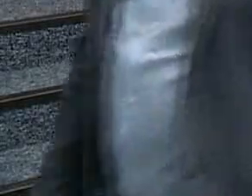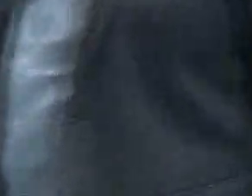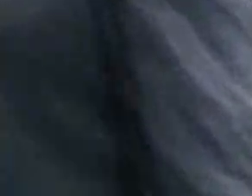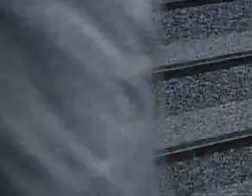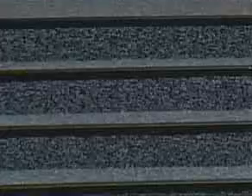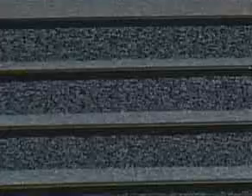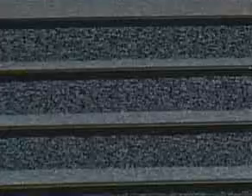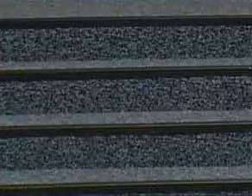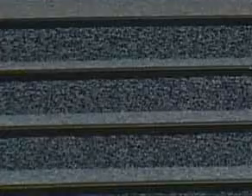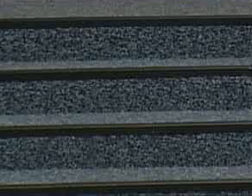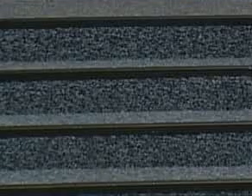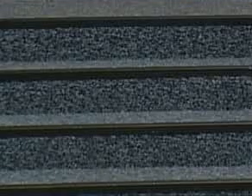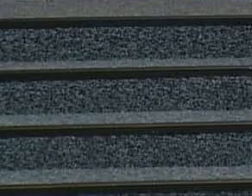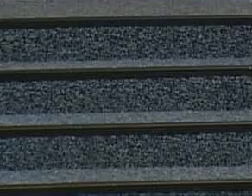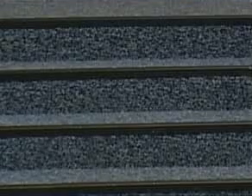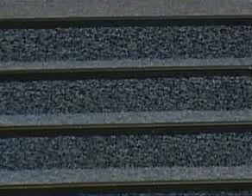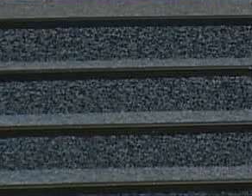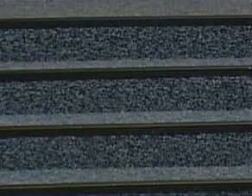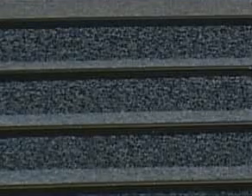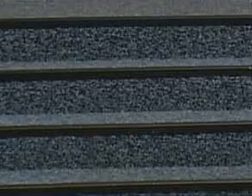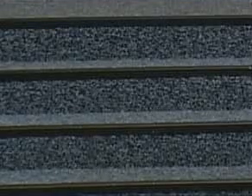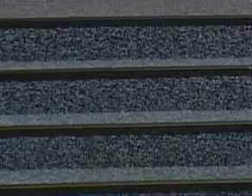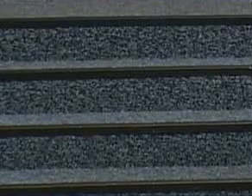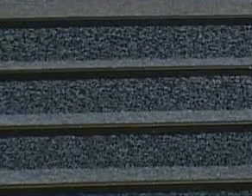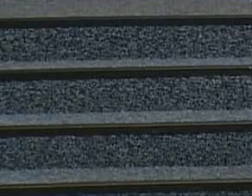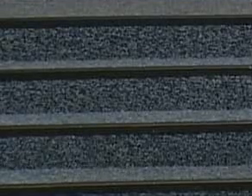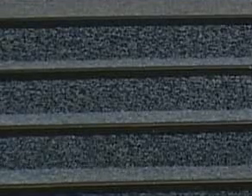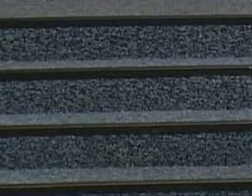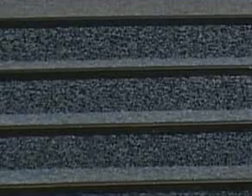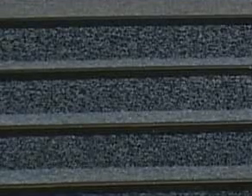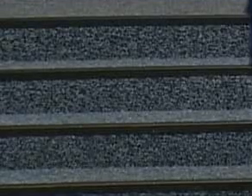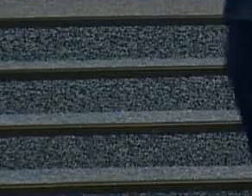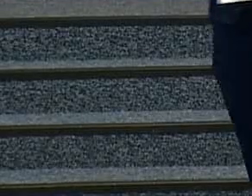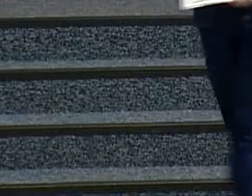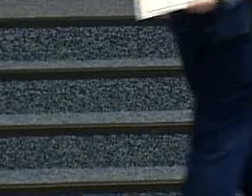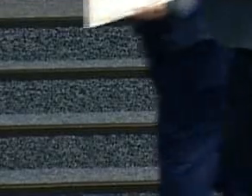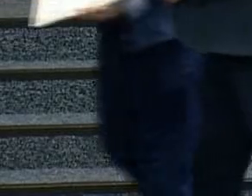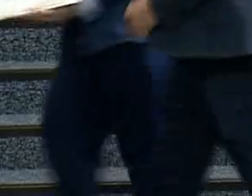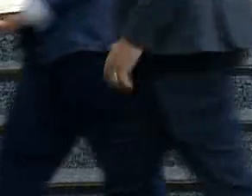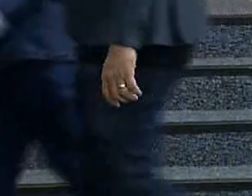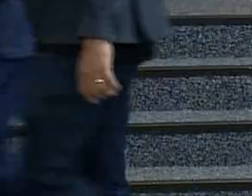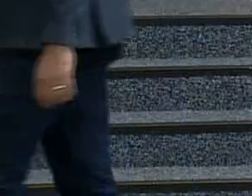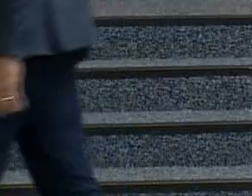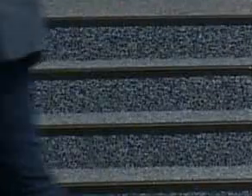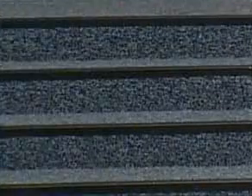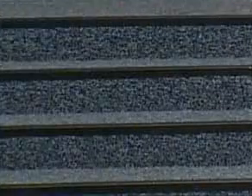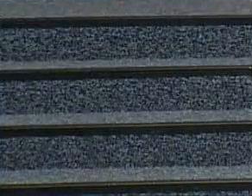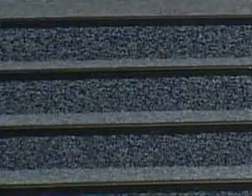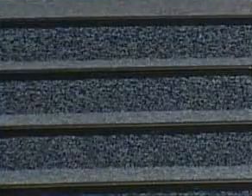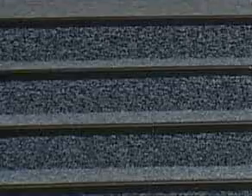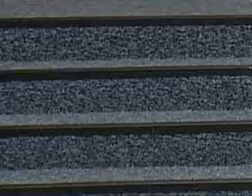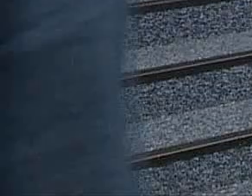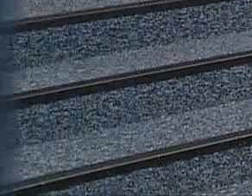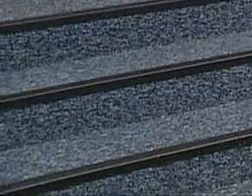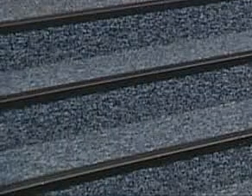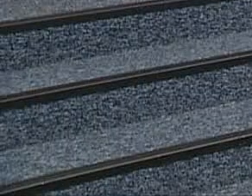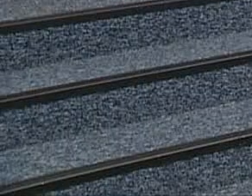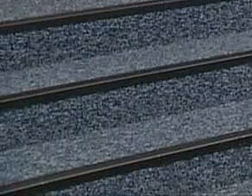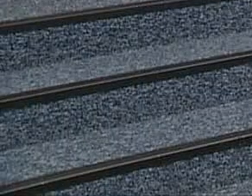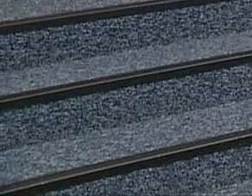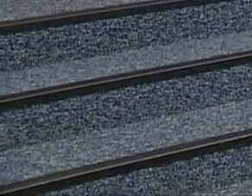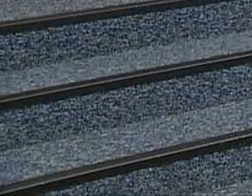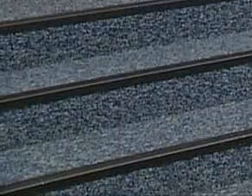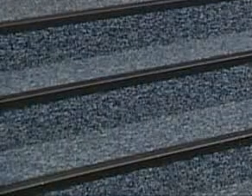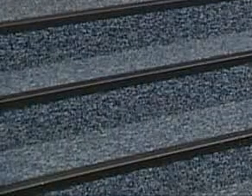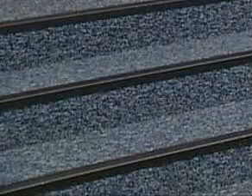Na sequência das homenagens, temos agora a homenagem do vereador João Donizete, que já está aqui à frente da mesa